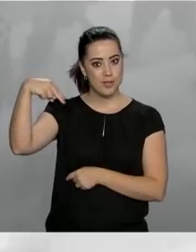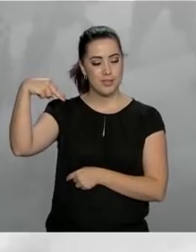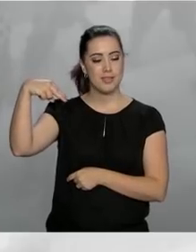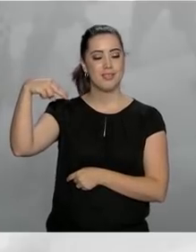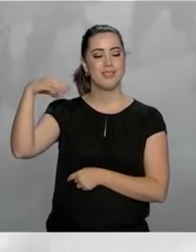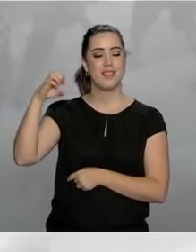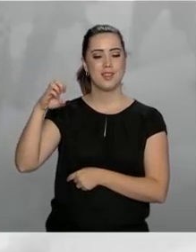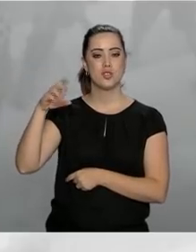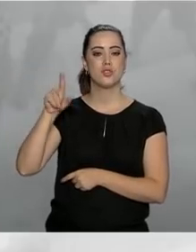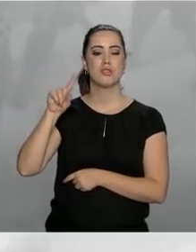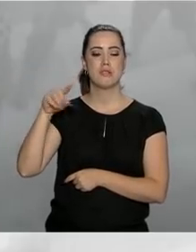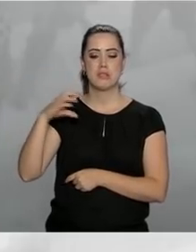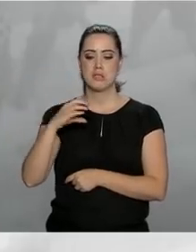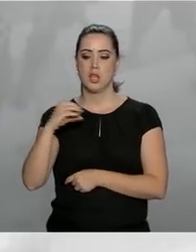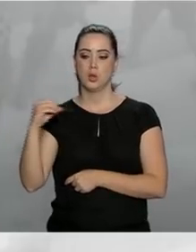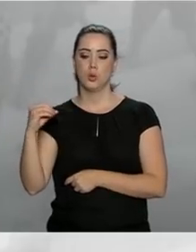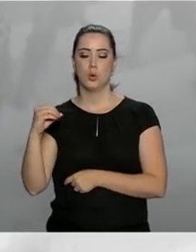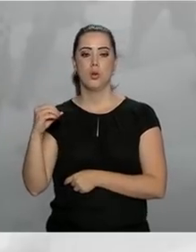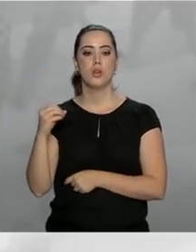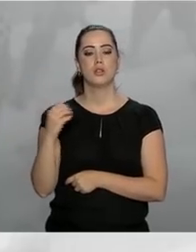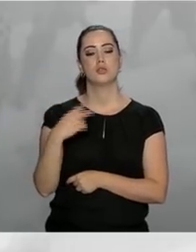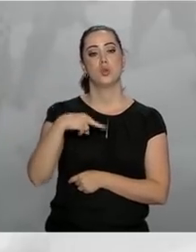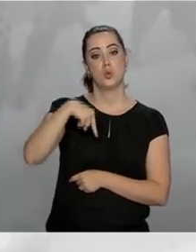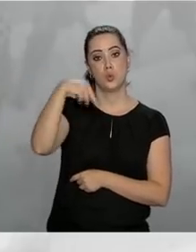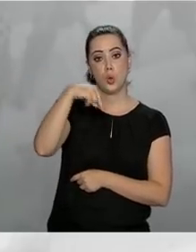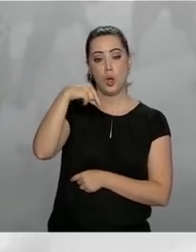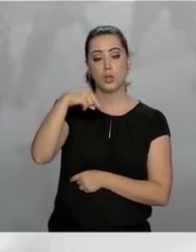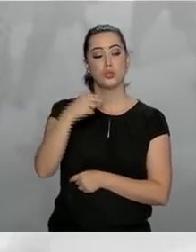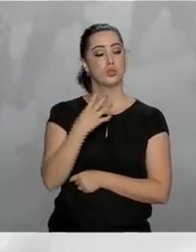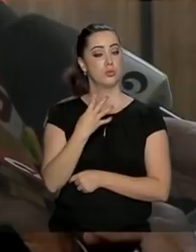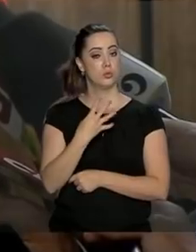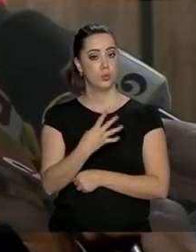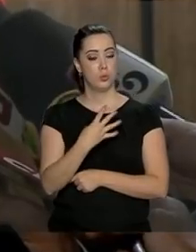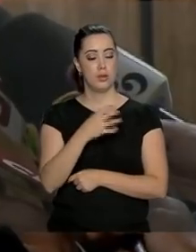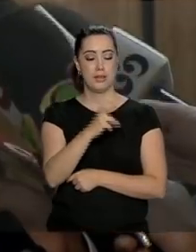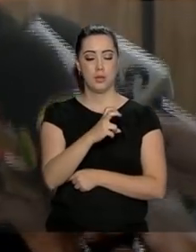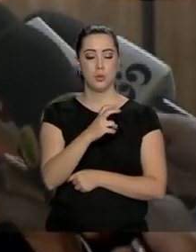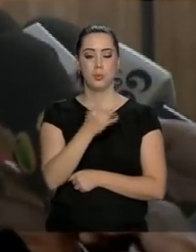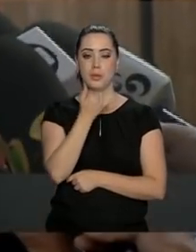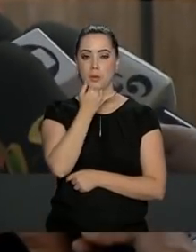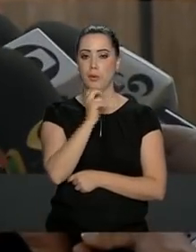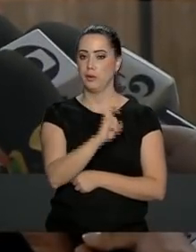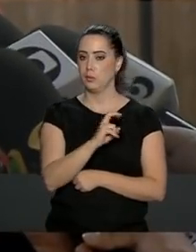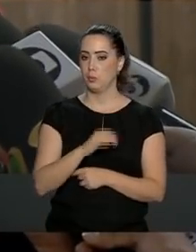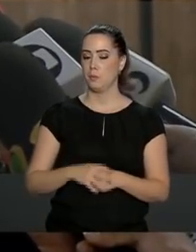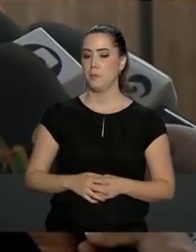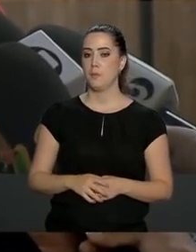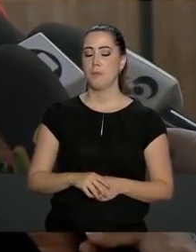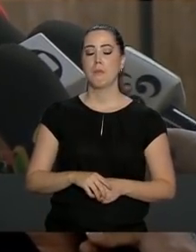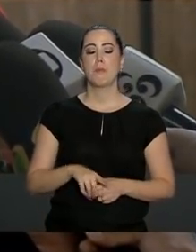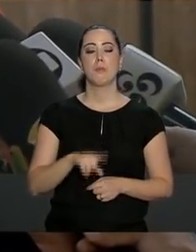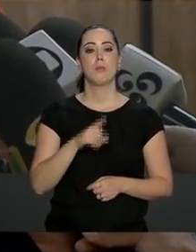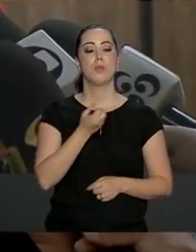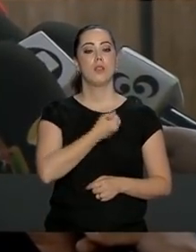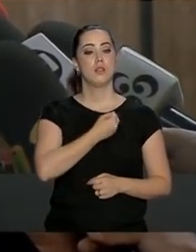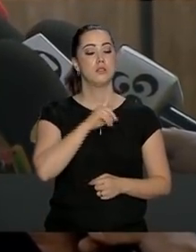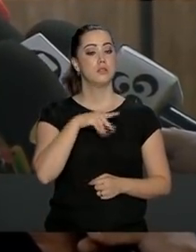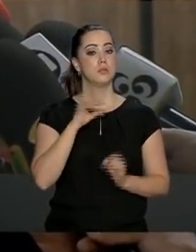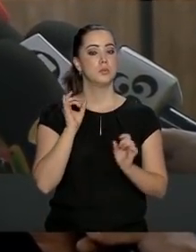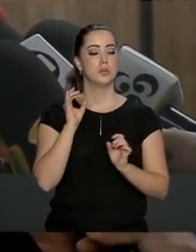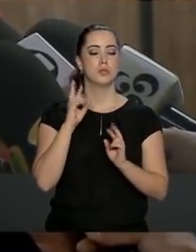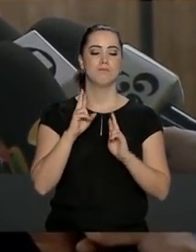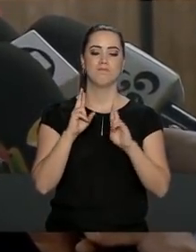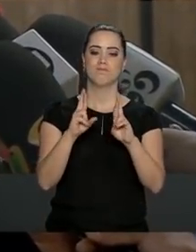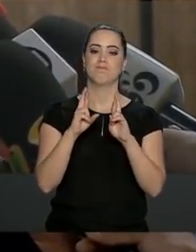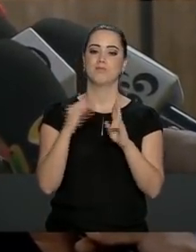o Centro-Oeste em quarto e, por fim, o Norte do país. Esse dado agora é uma esperança bastante